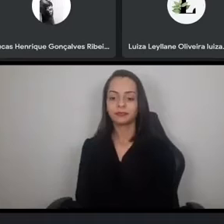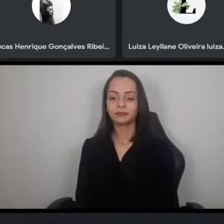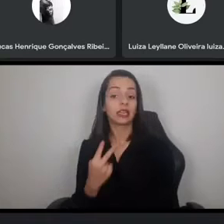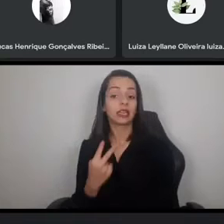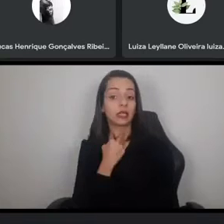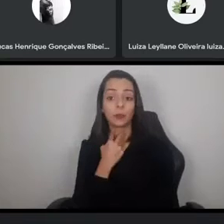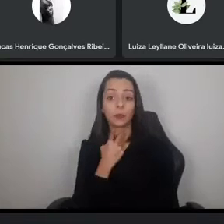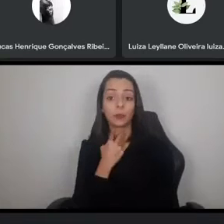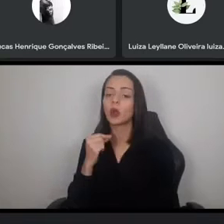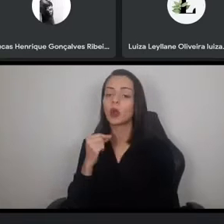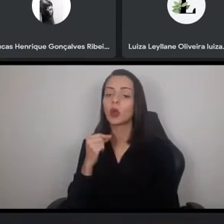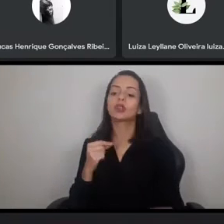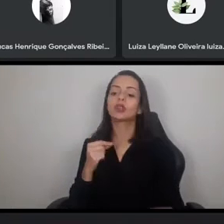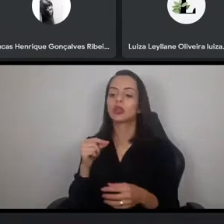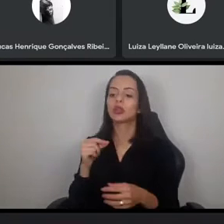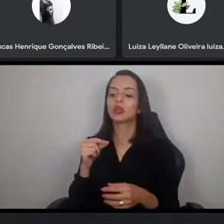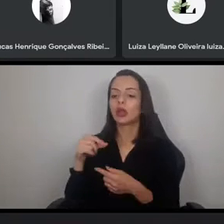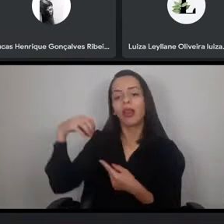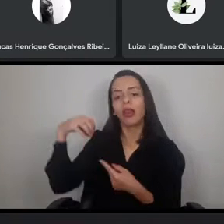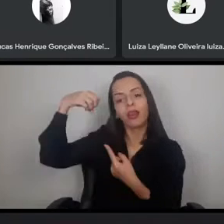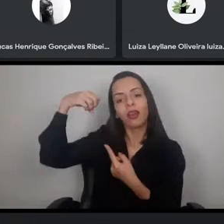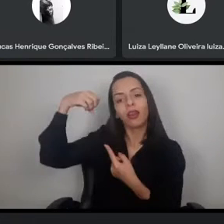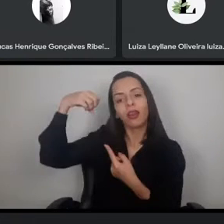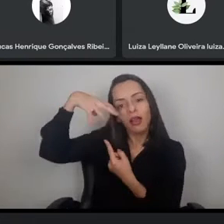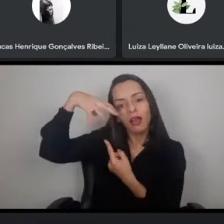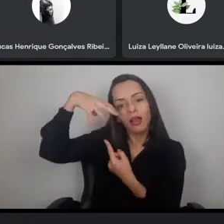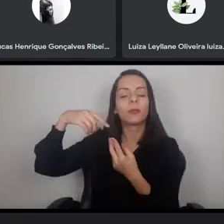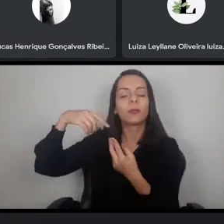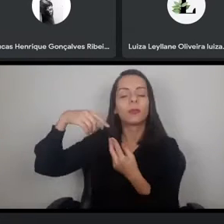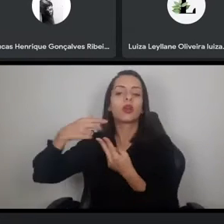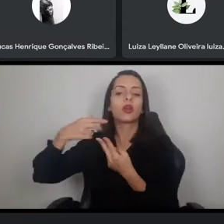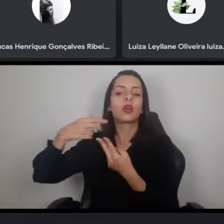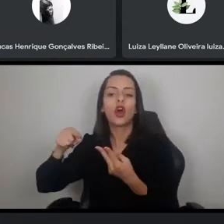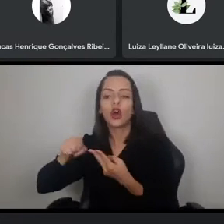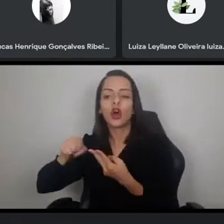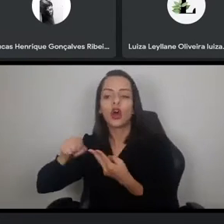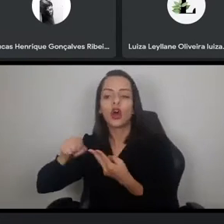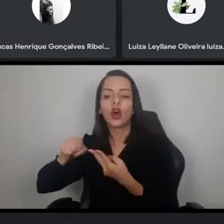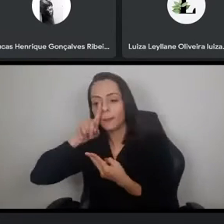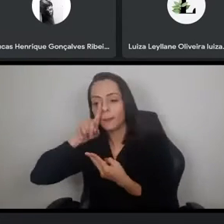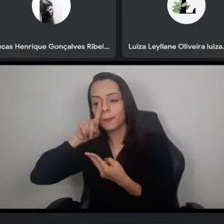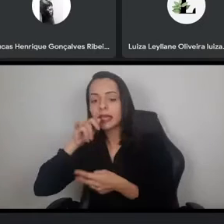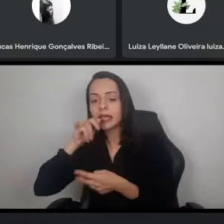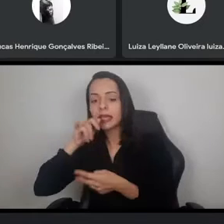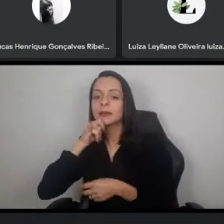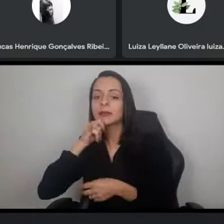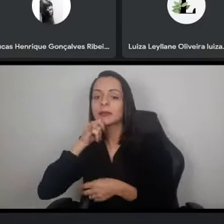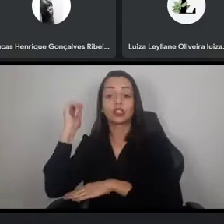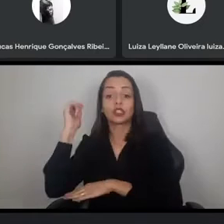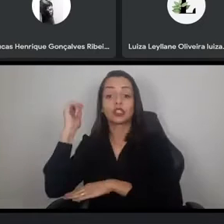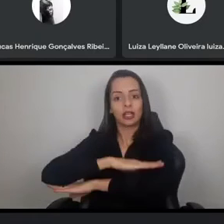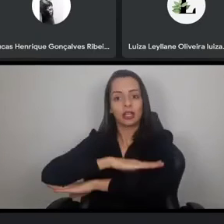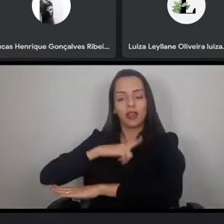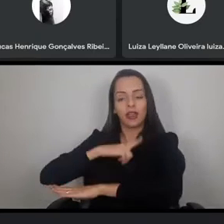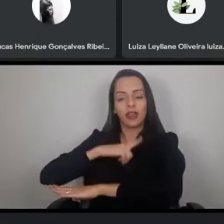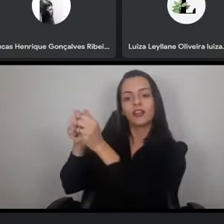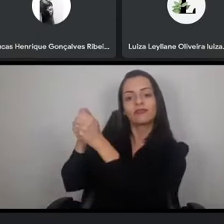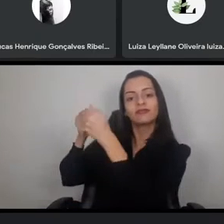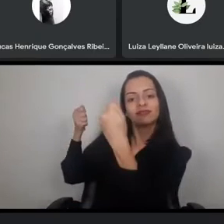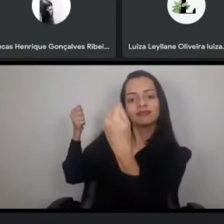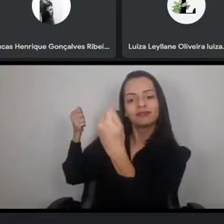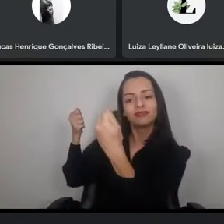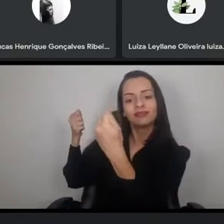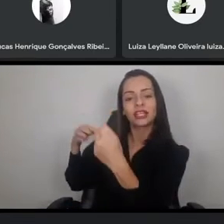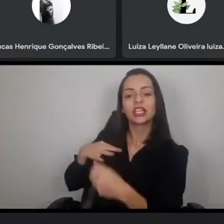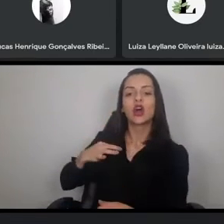de materiais que são combustíveis. Então, se eu coloco perto de uma cortina, com o decorrer do tempo, se o aquecedor ficar por muito tempo